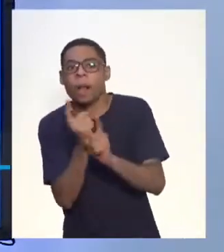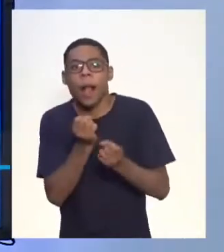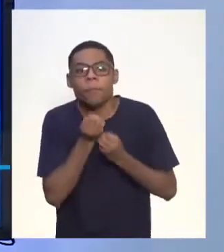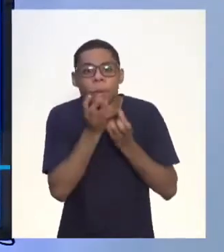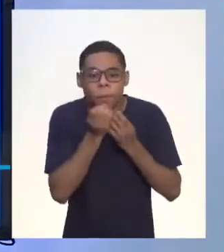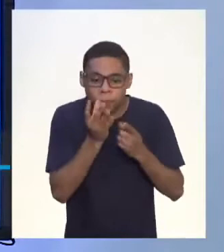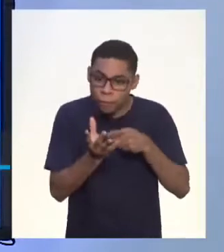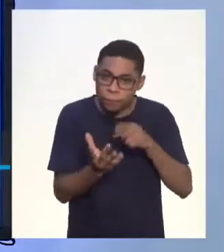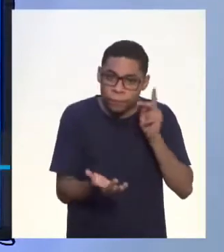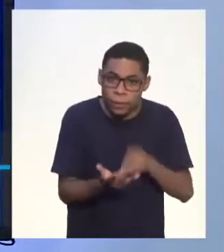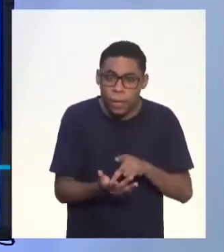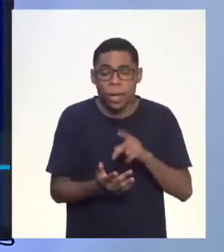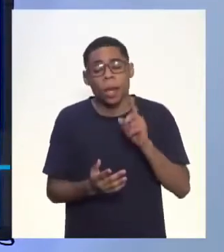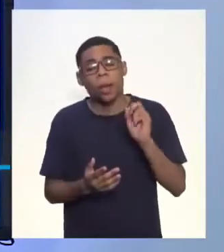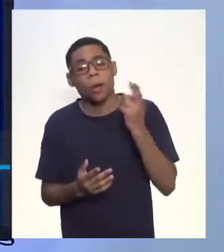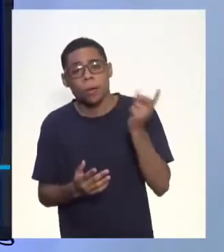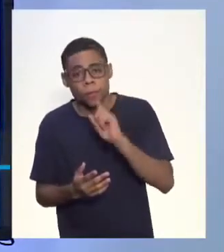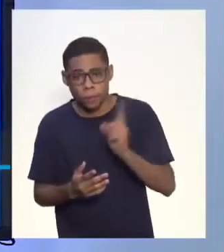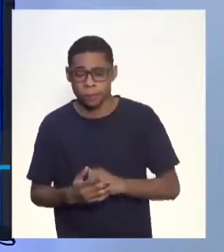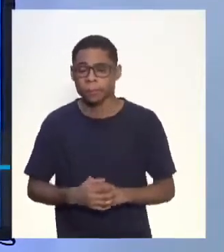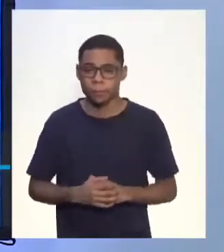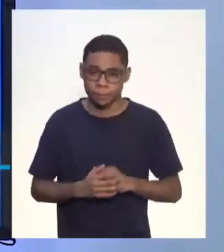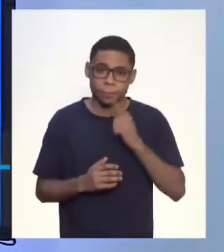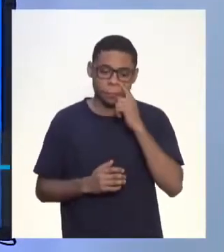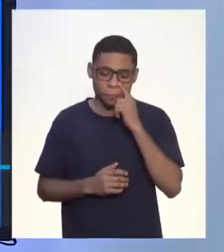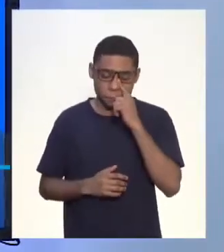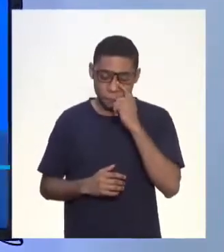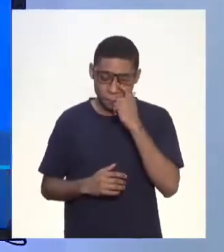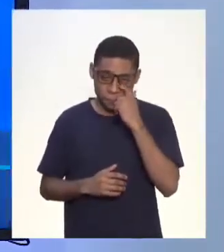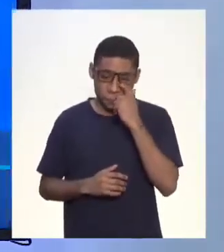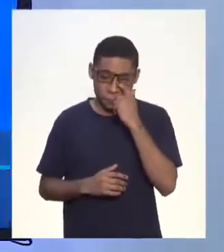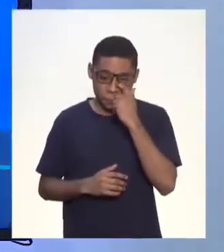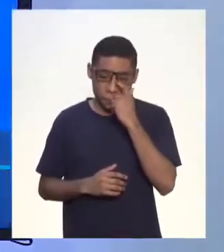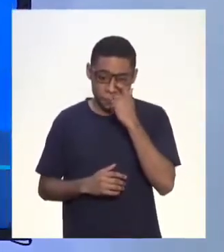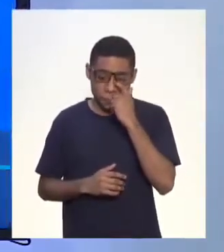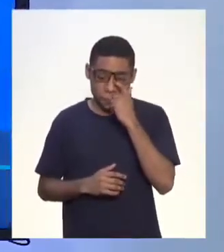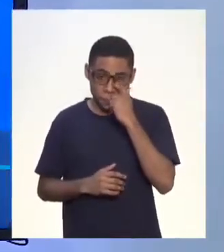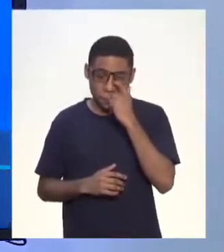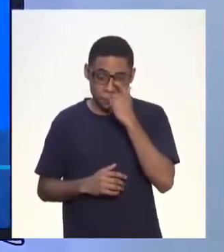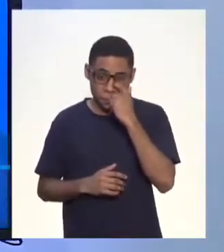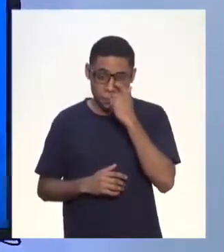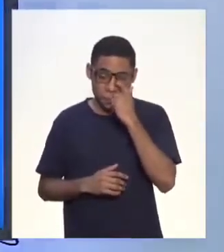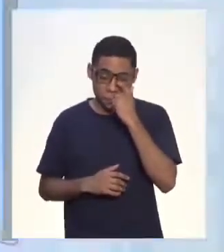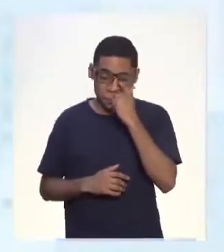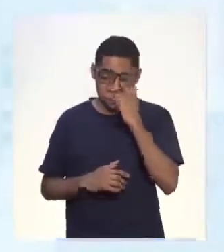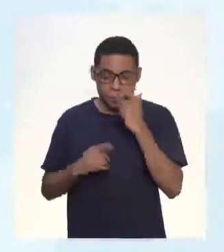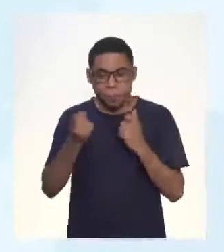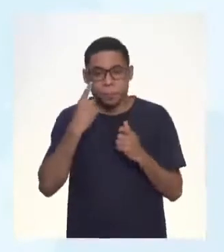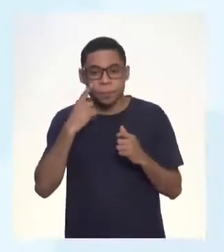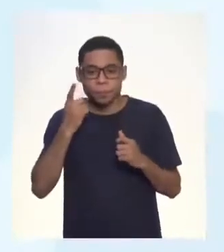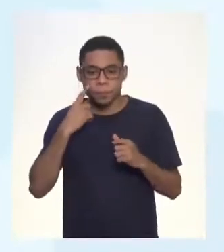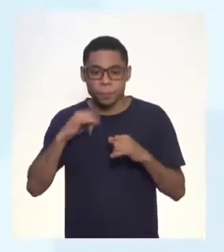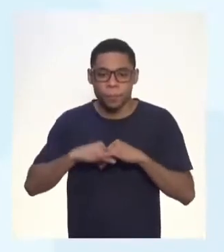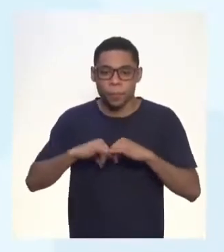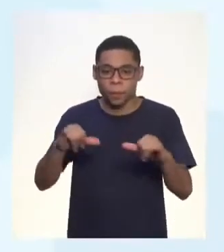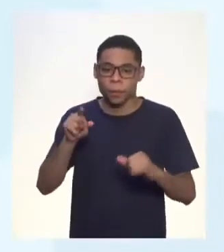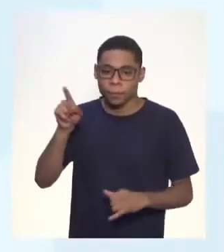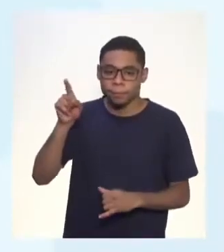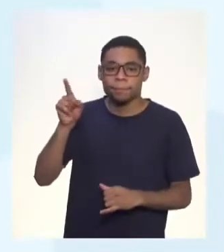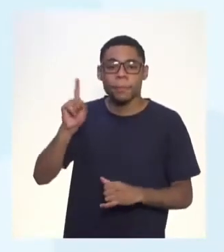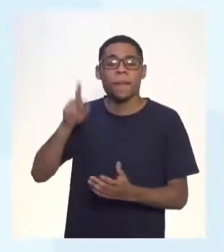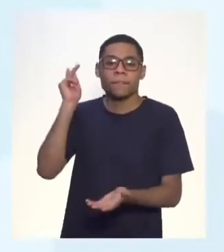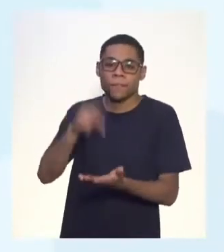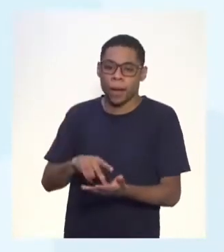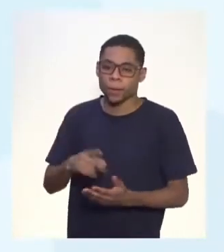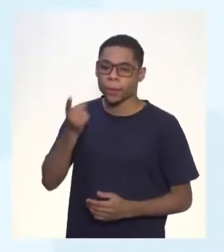um contexto de saber se uma notícia ela é verdadeira ou não. Então, só para colocar aí que aquela notícia, então, ela é um fato. E